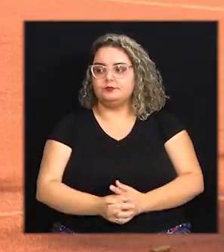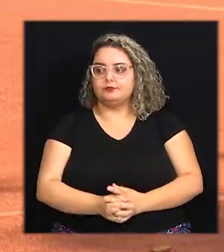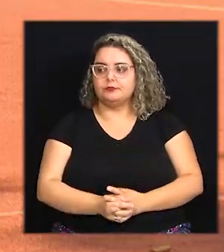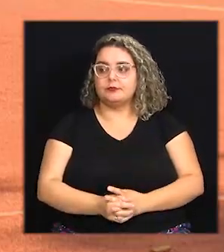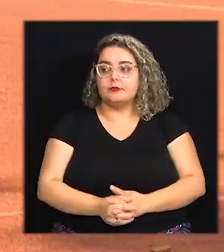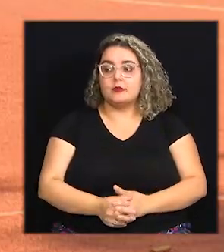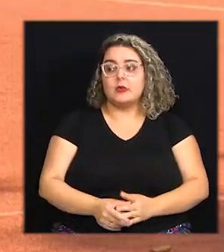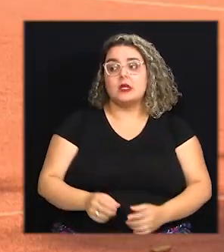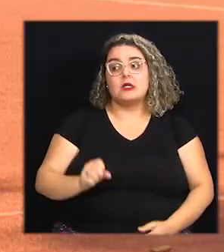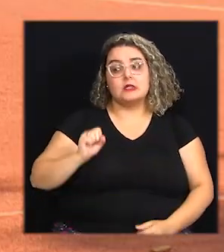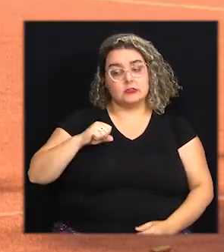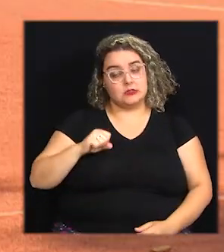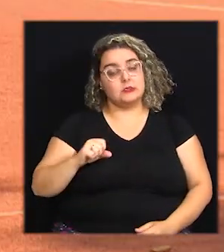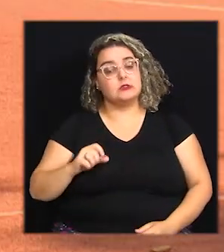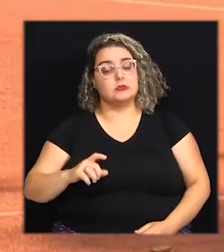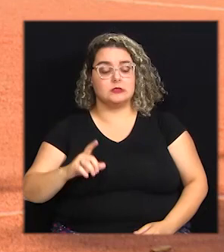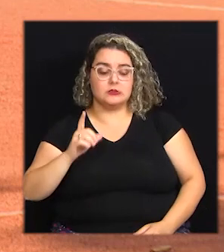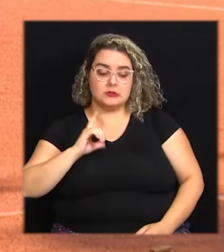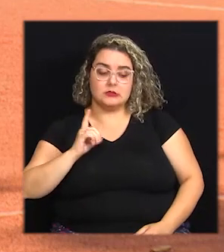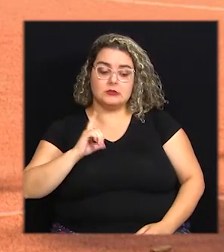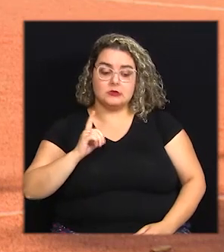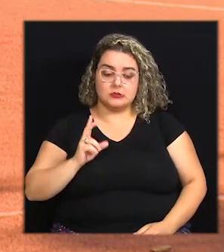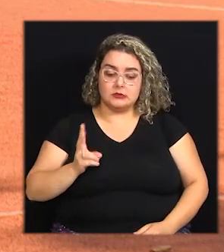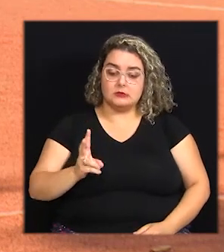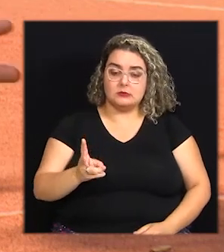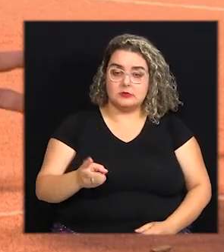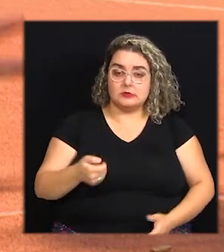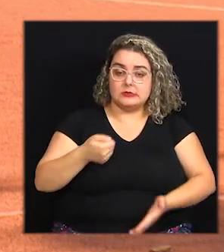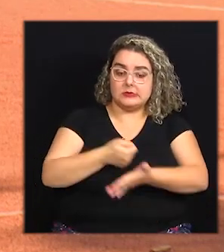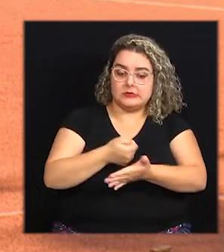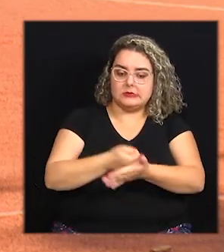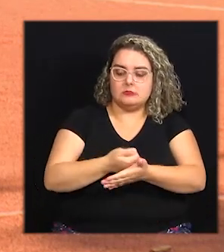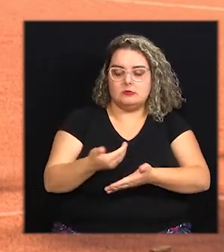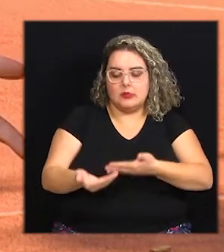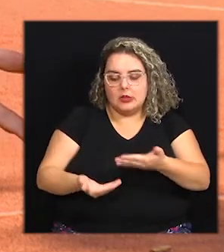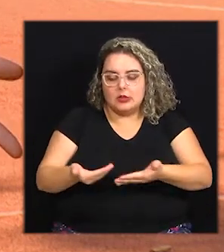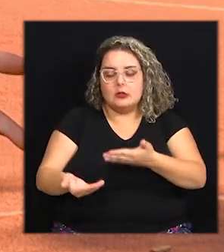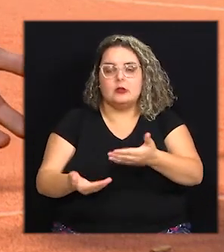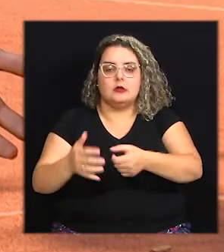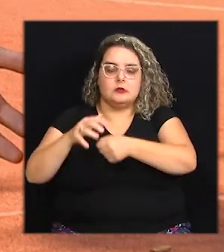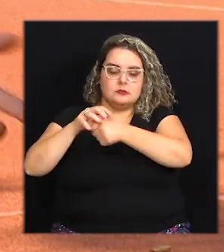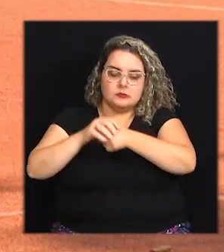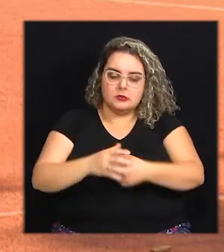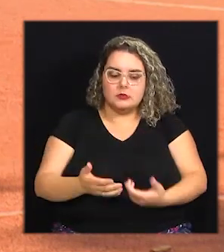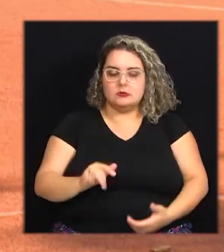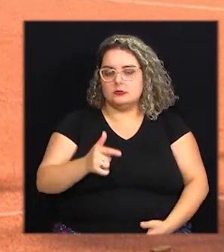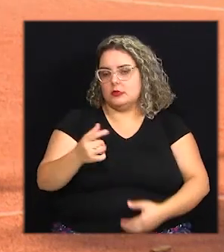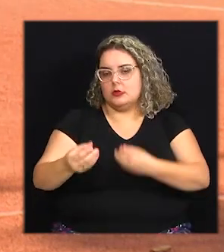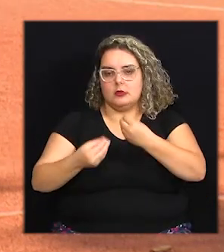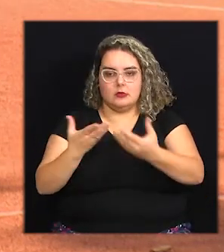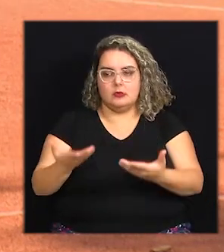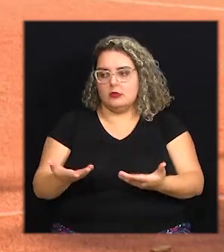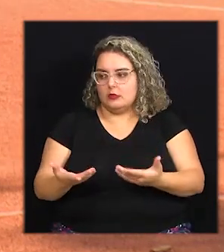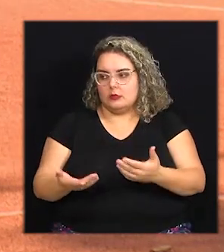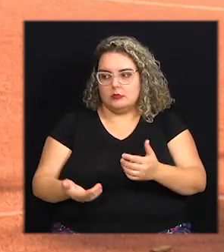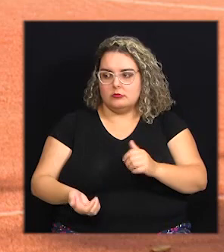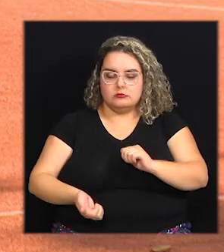Cara, sempre tem uma pressãozinha assim, só que você tem que aprender a lidar com essa pressão, porque senão não vai ter como jogar. Que nem